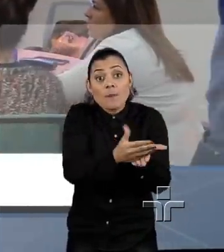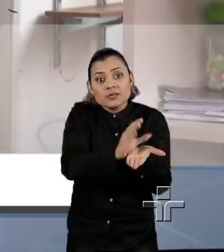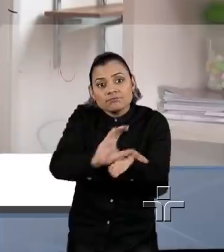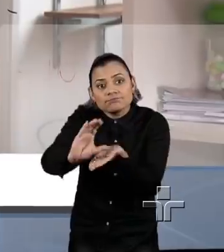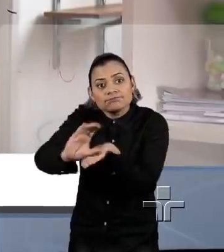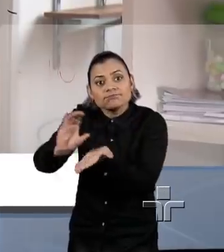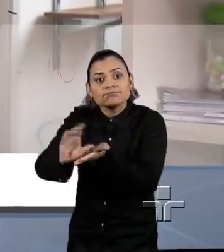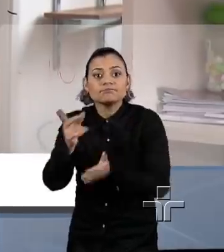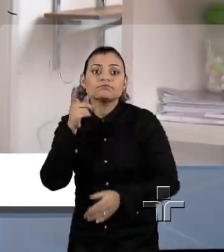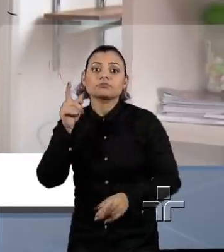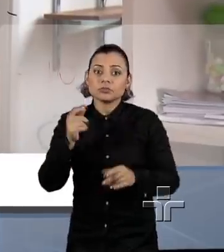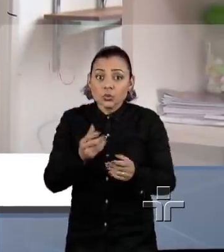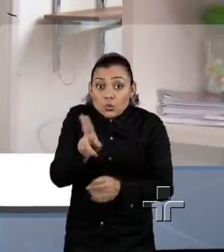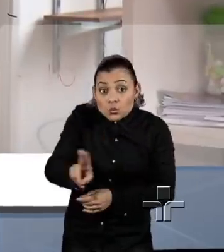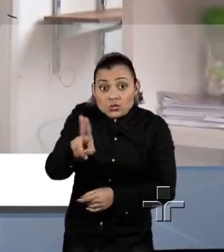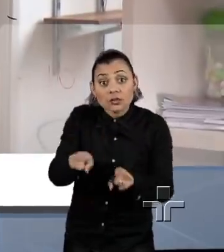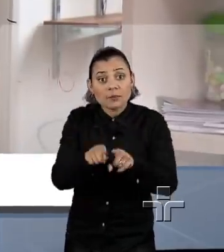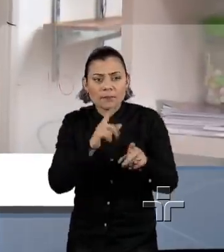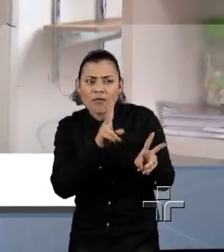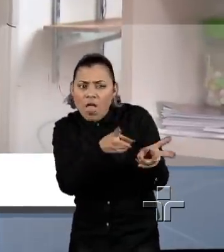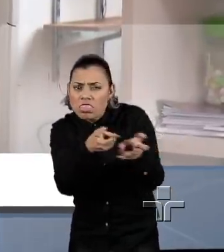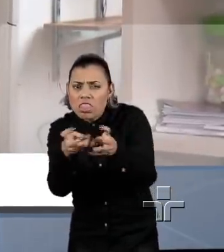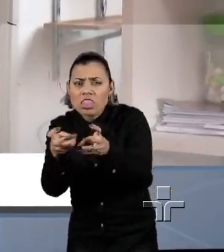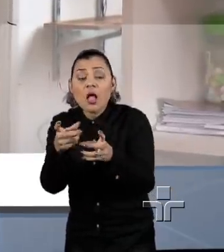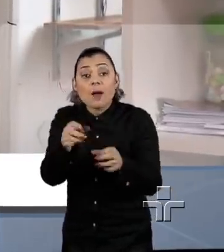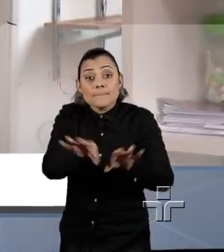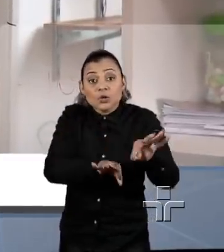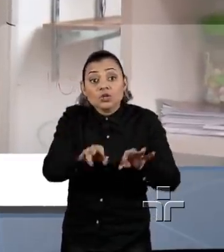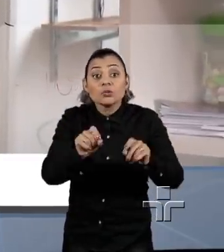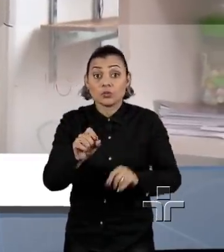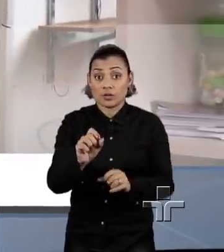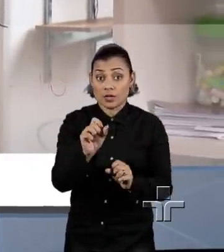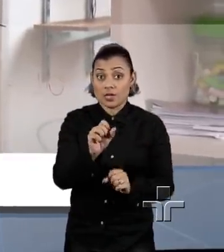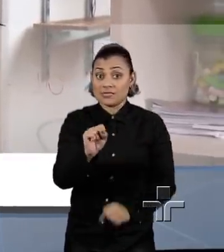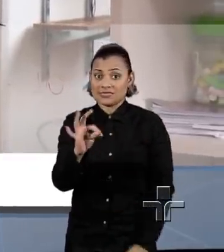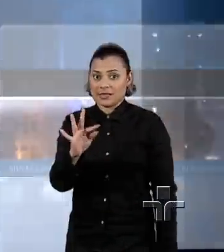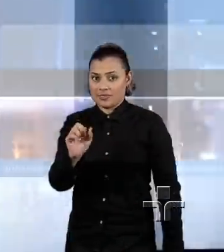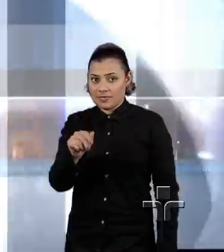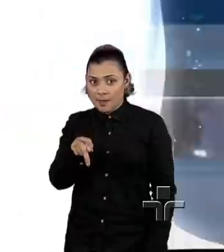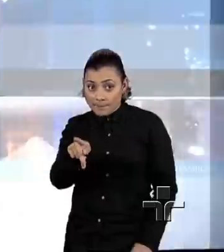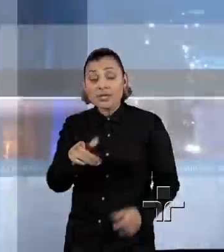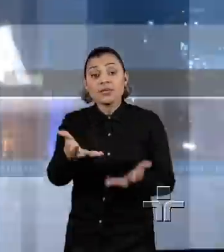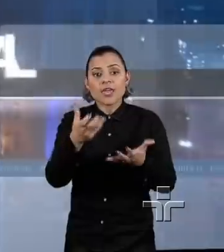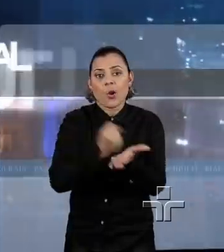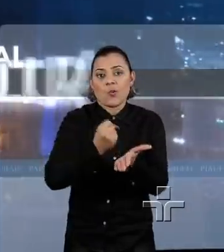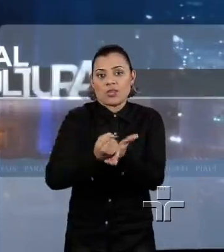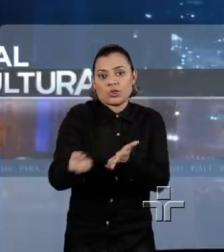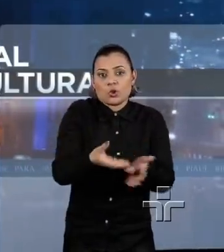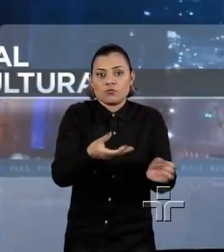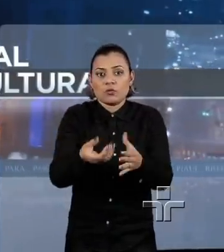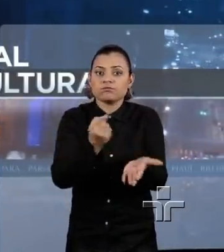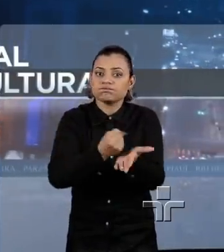funcionar. O que a gente observa nos programas atuais é que as startups buscam serem contratadas.